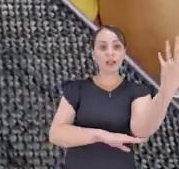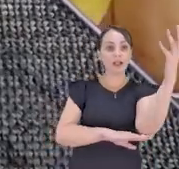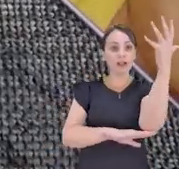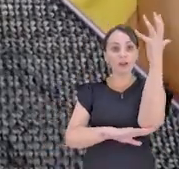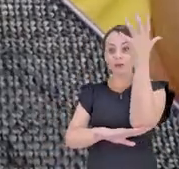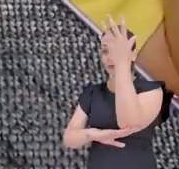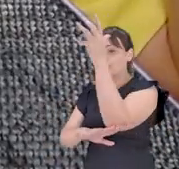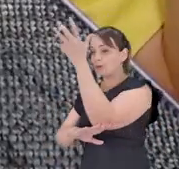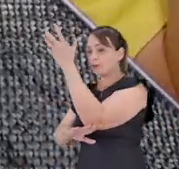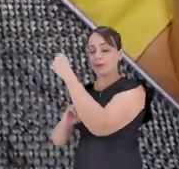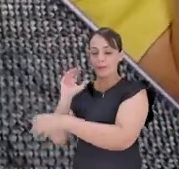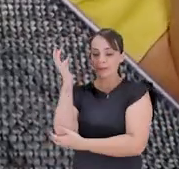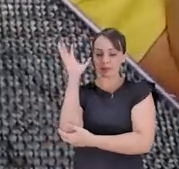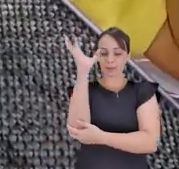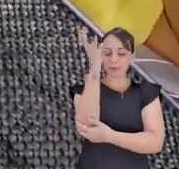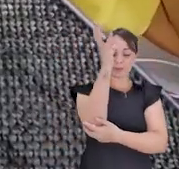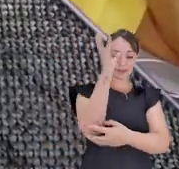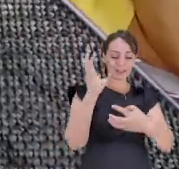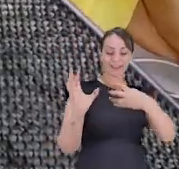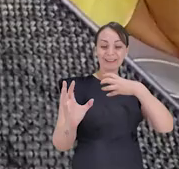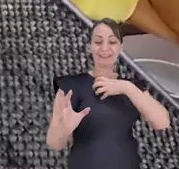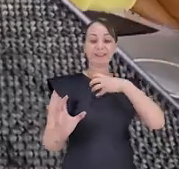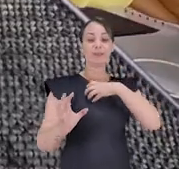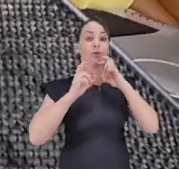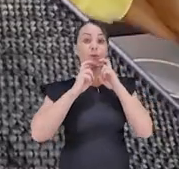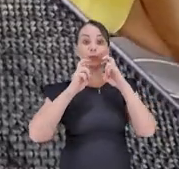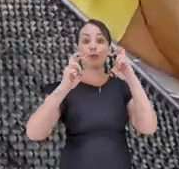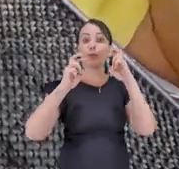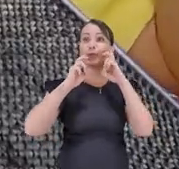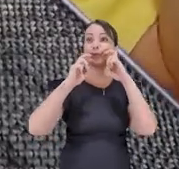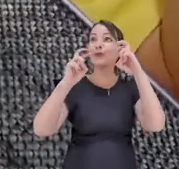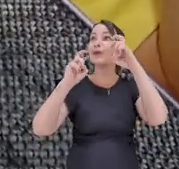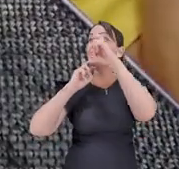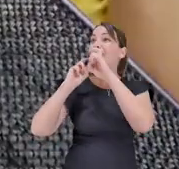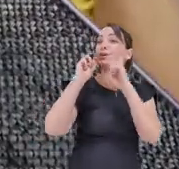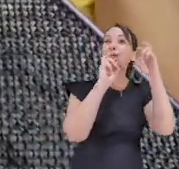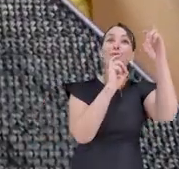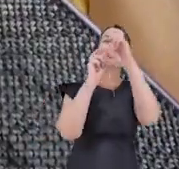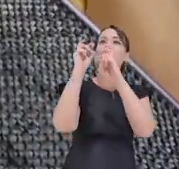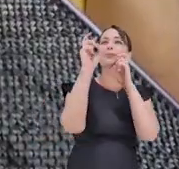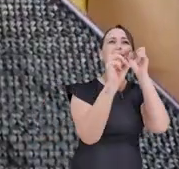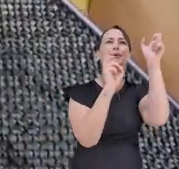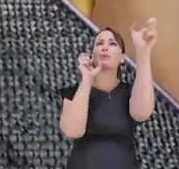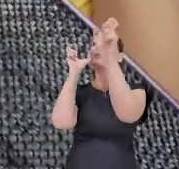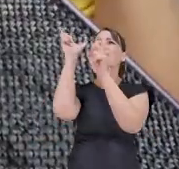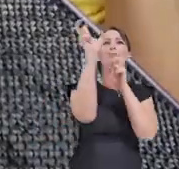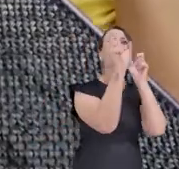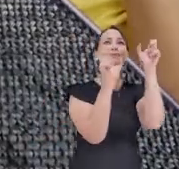Faziam sentir grandes, gritávamos palavras ao